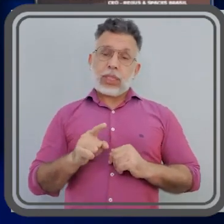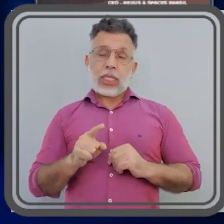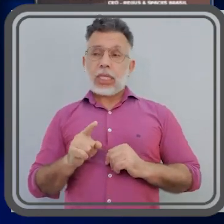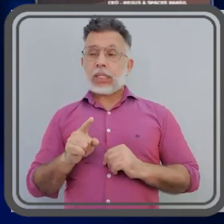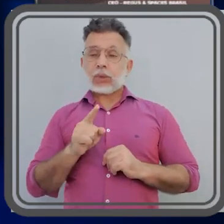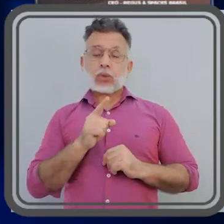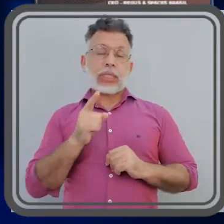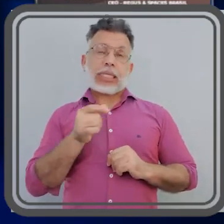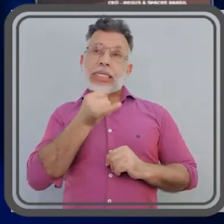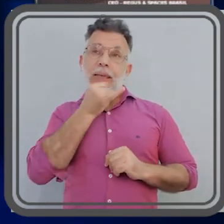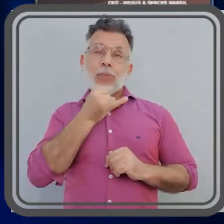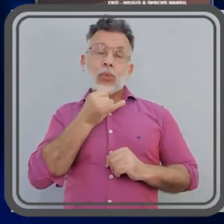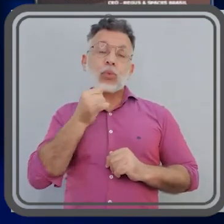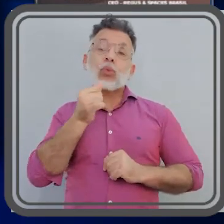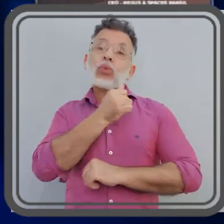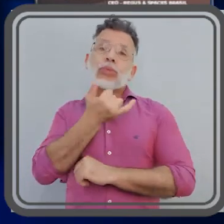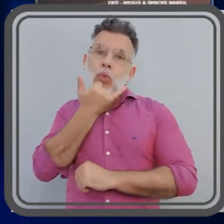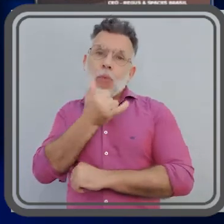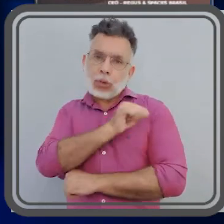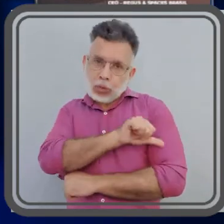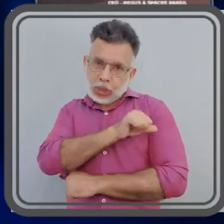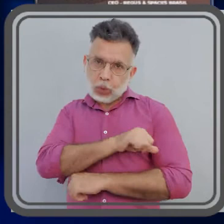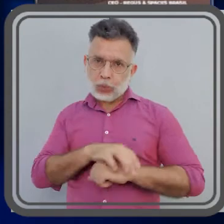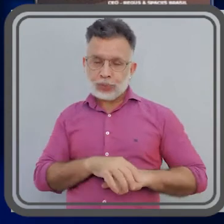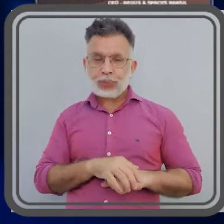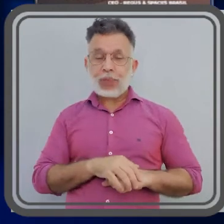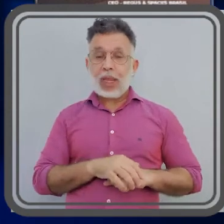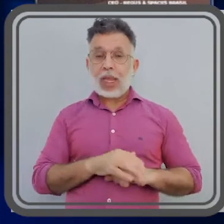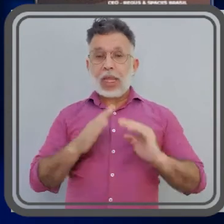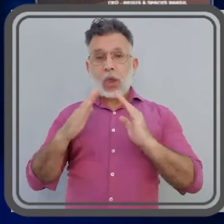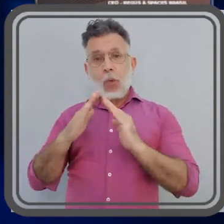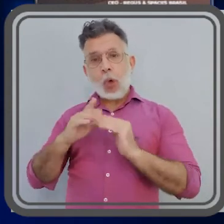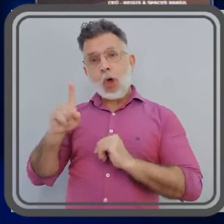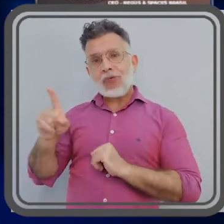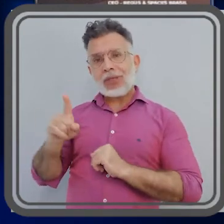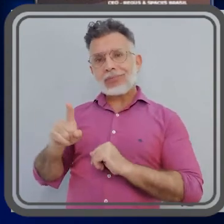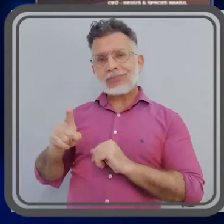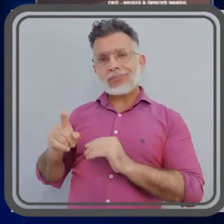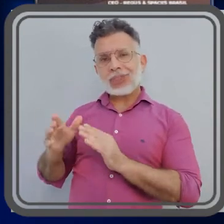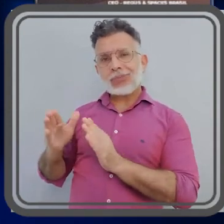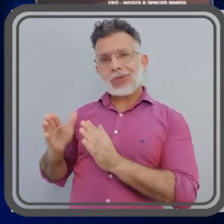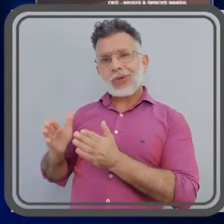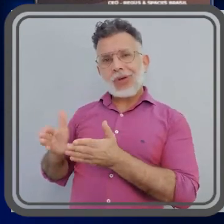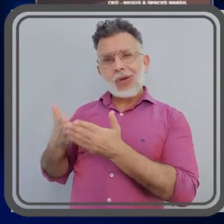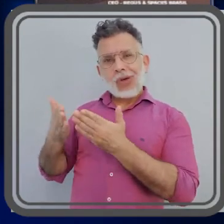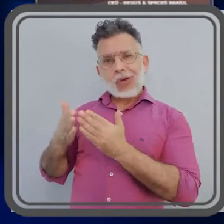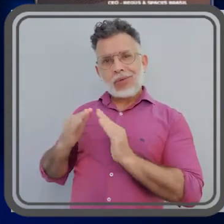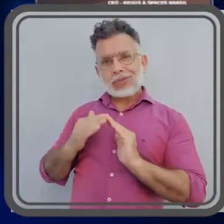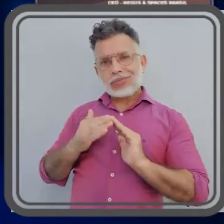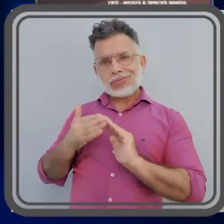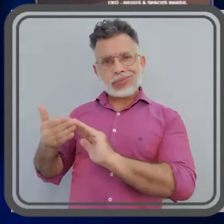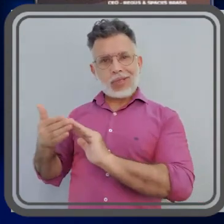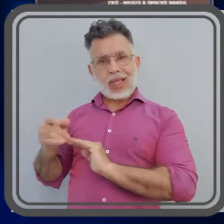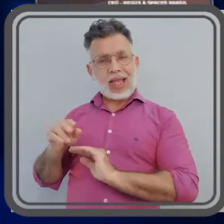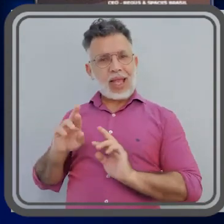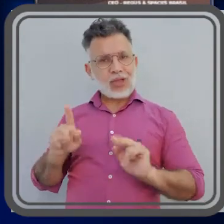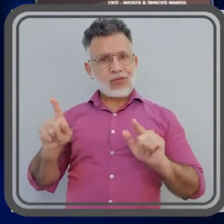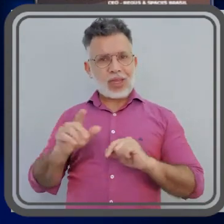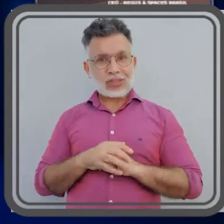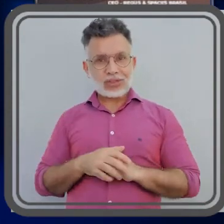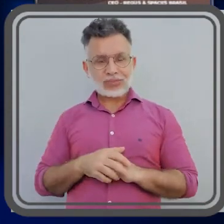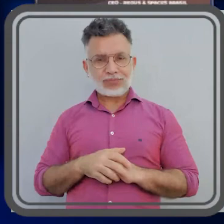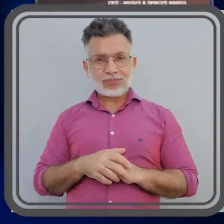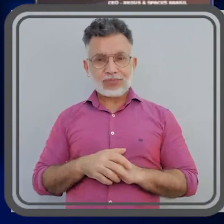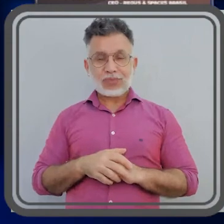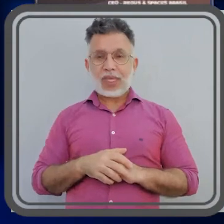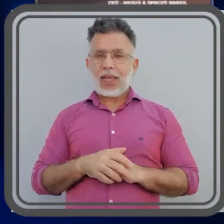Sul do Rio, né? E outro na periferia tem outra. Então, é sempre complicado falar de mercado como um